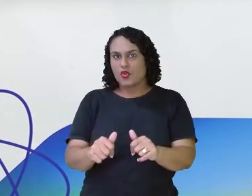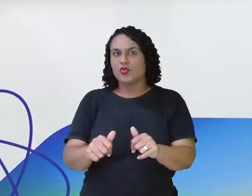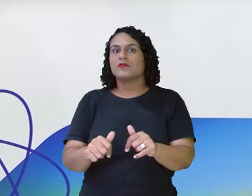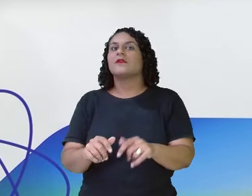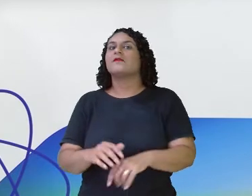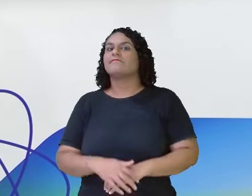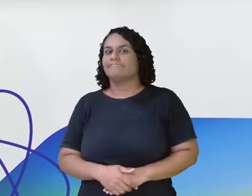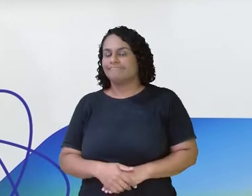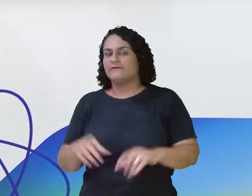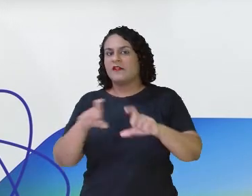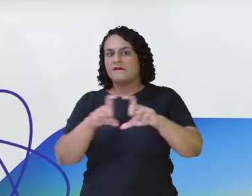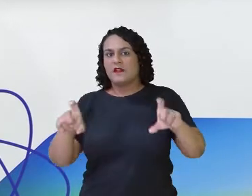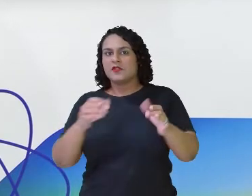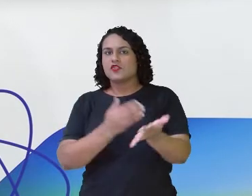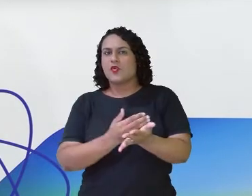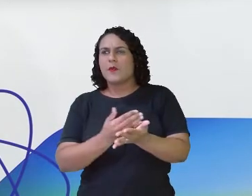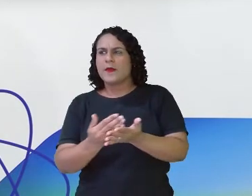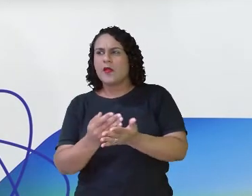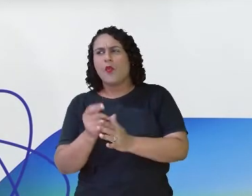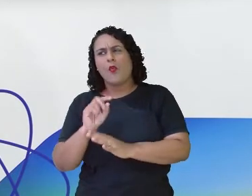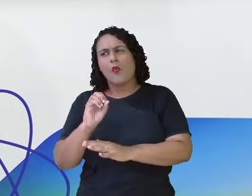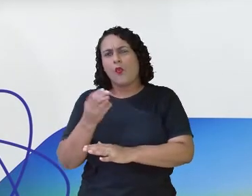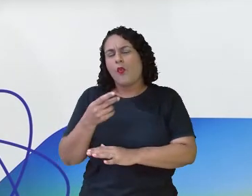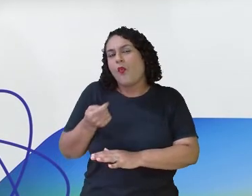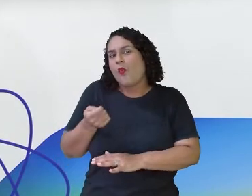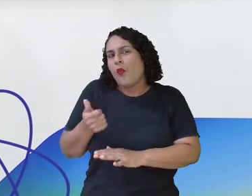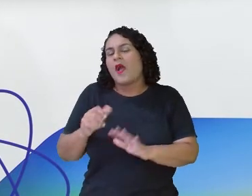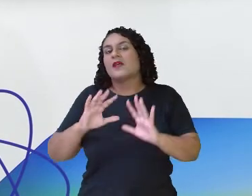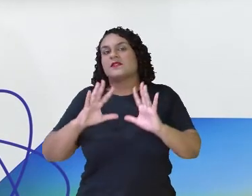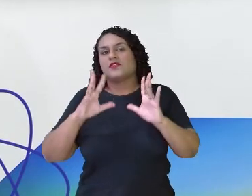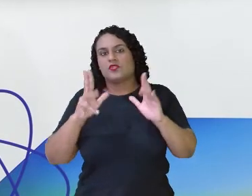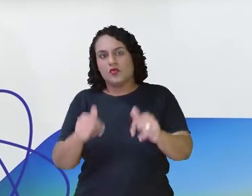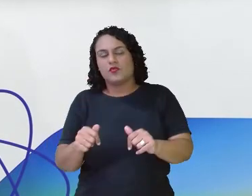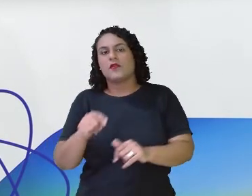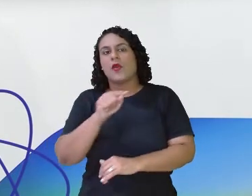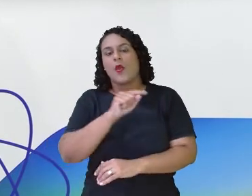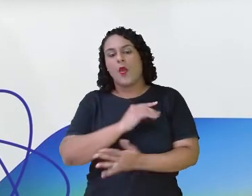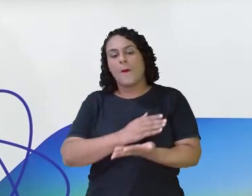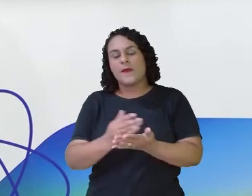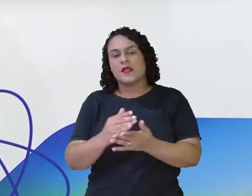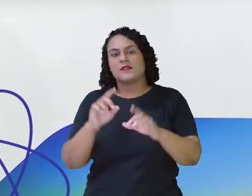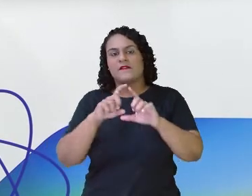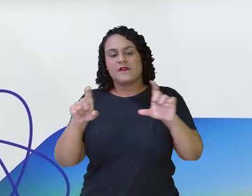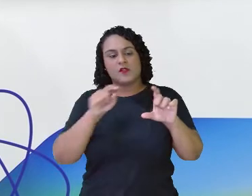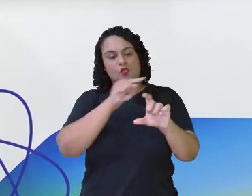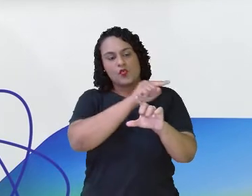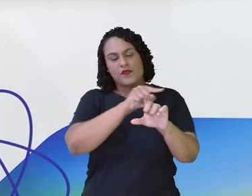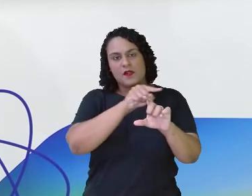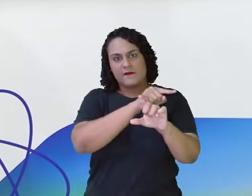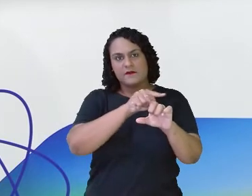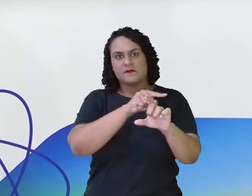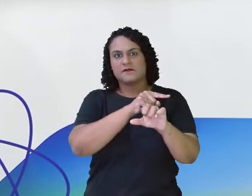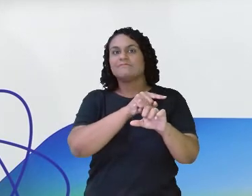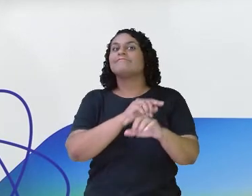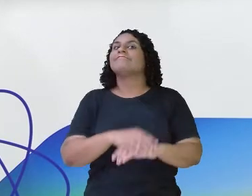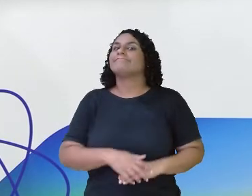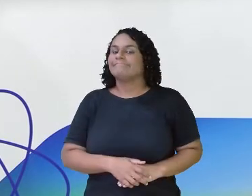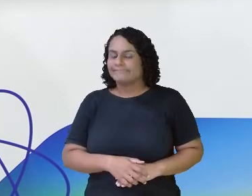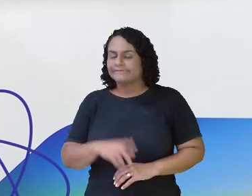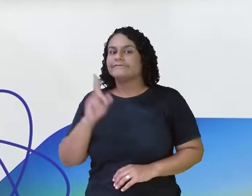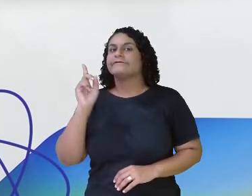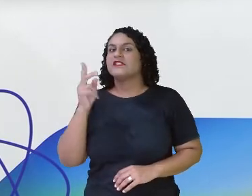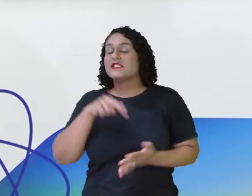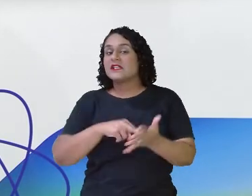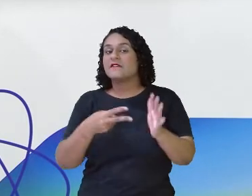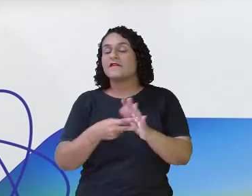do travessão. Então, você que é um leitor atento, já está percebendo que são pessoas, que são personagens que